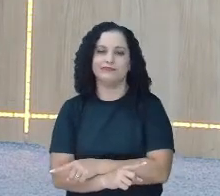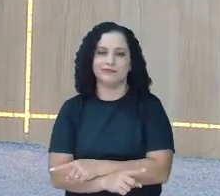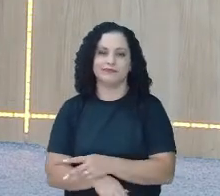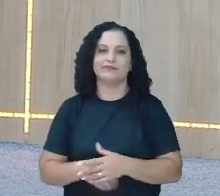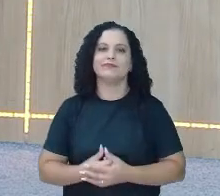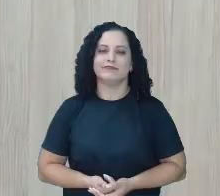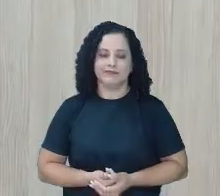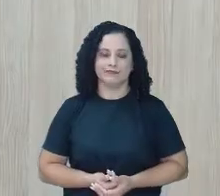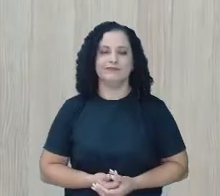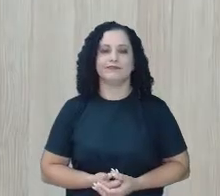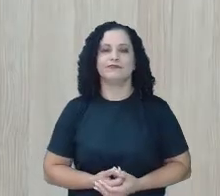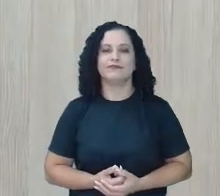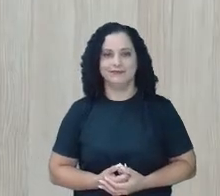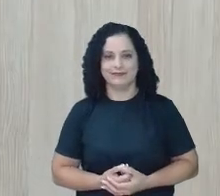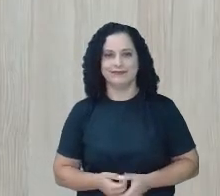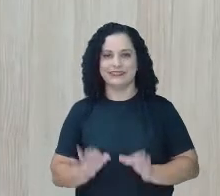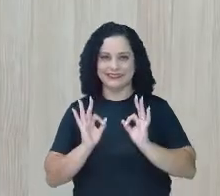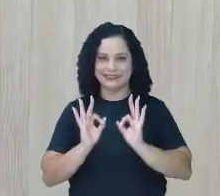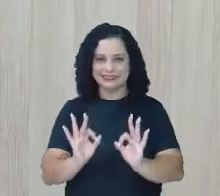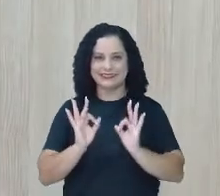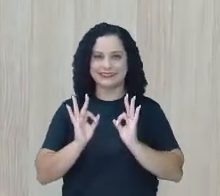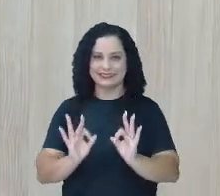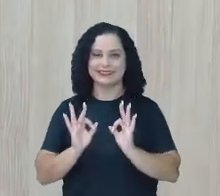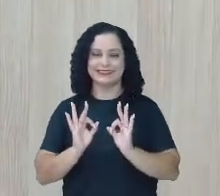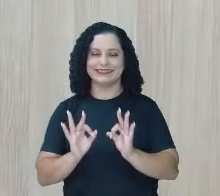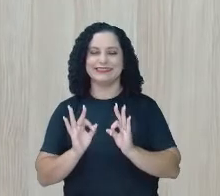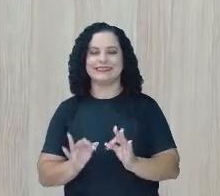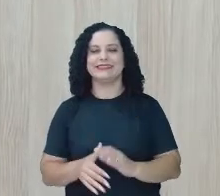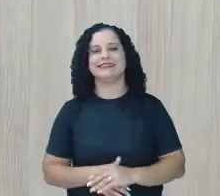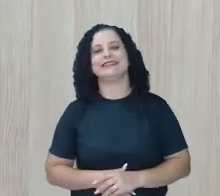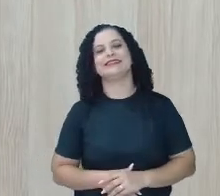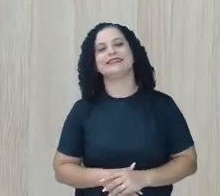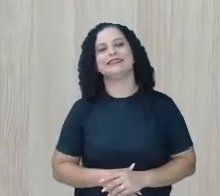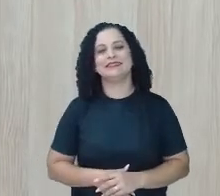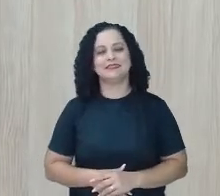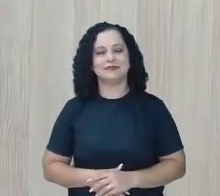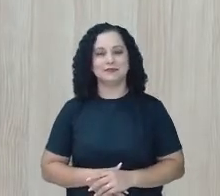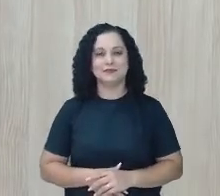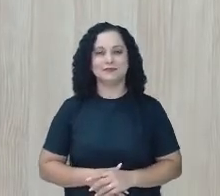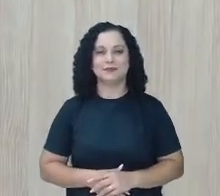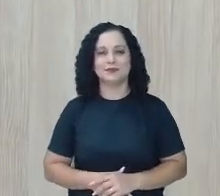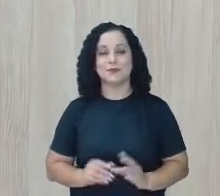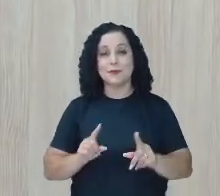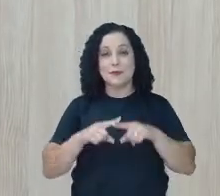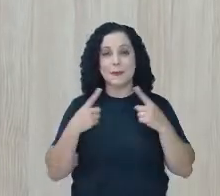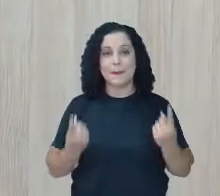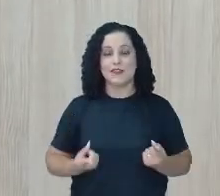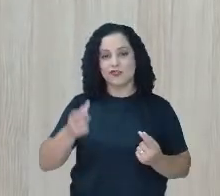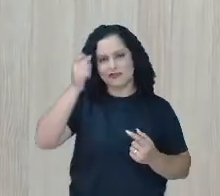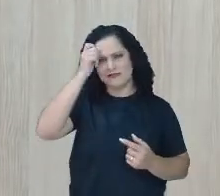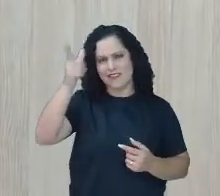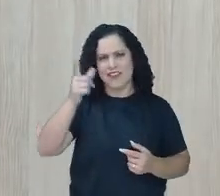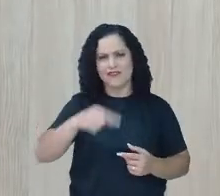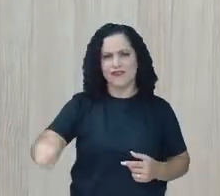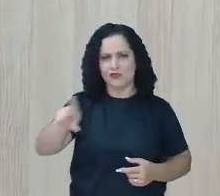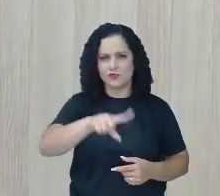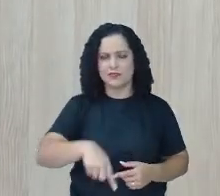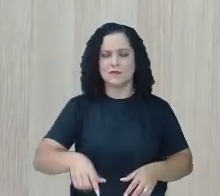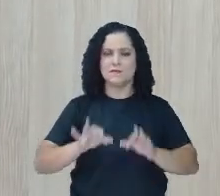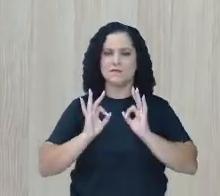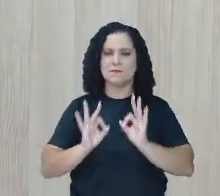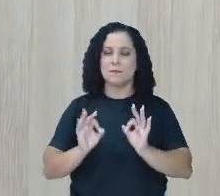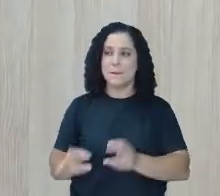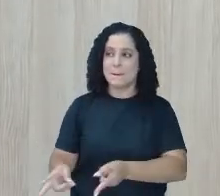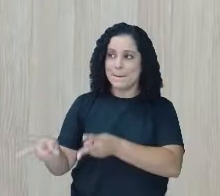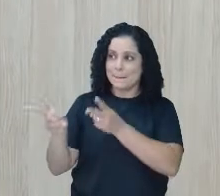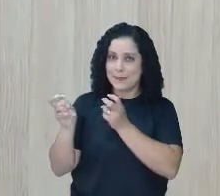Briane. Esse professor Pedro tá cheio de insight, viu, minha gente? Mas a ideia era que você percebesse, Billy, tu é fera.